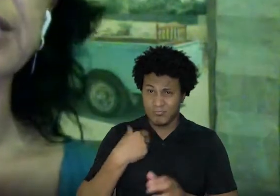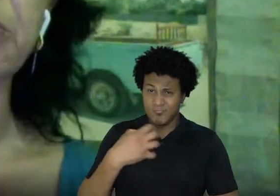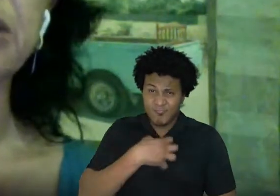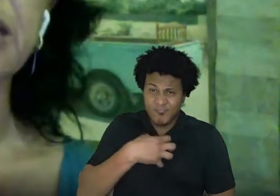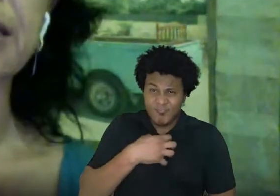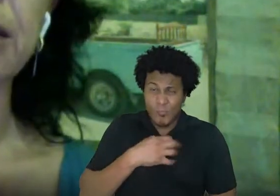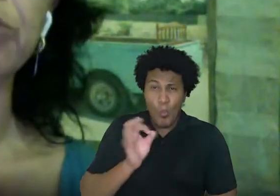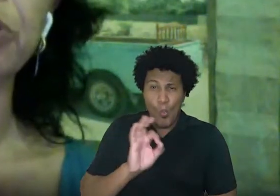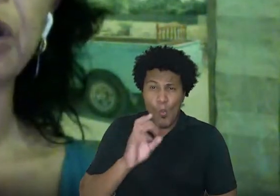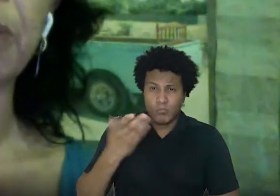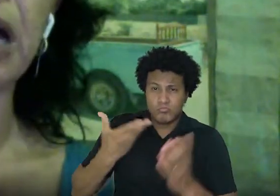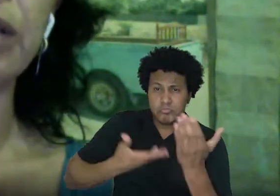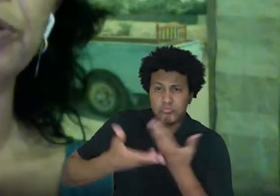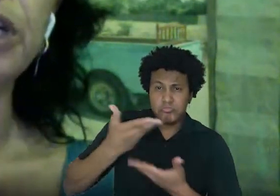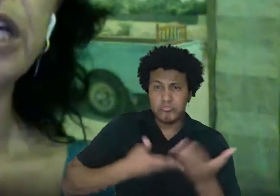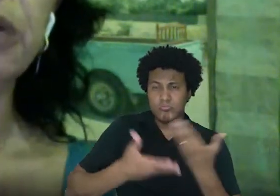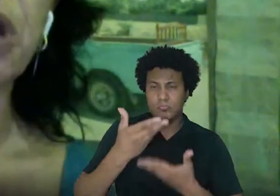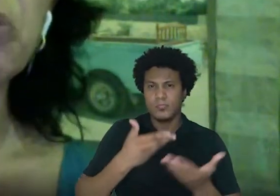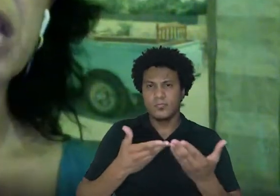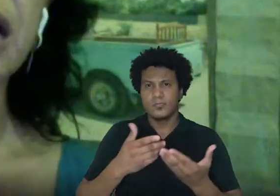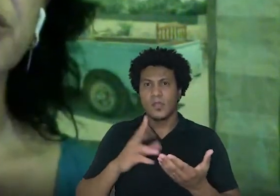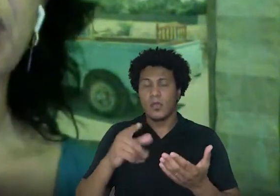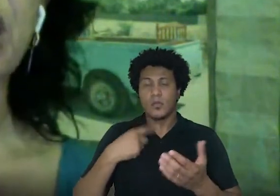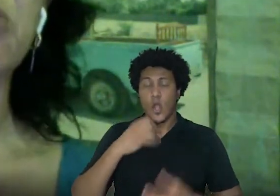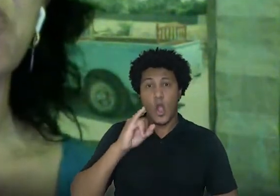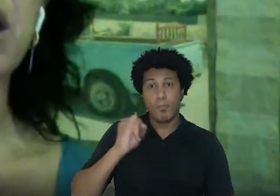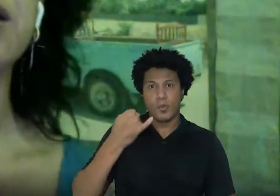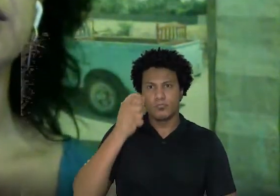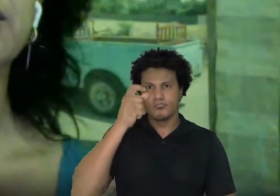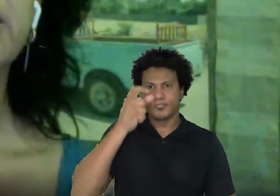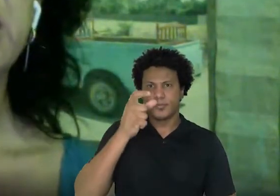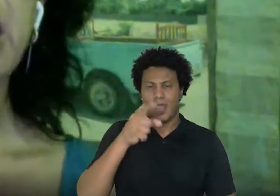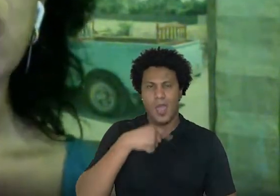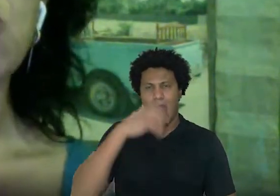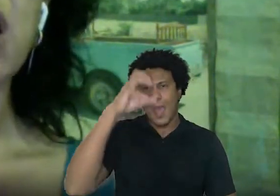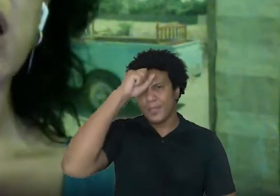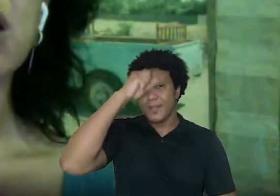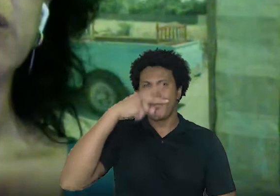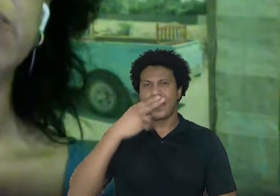de acessibilização do meu trabalho, eu não me relacionar com ela